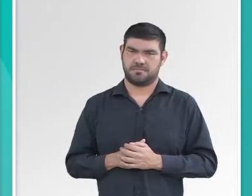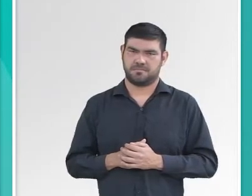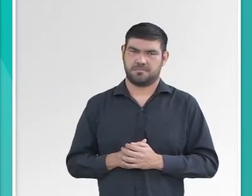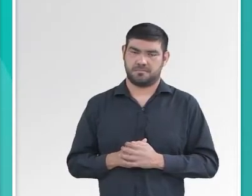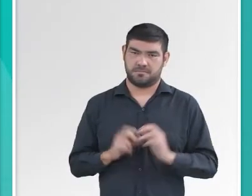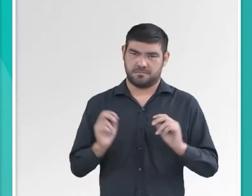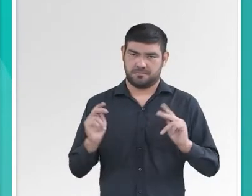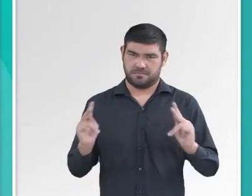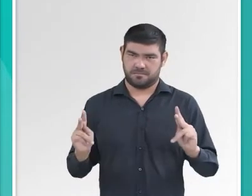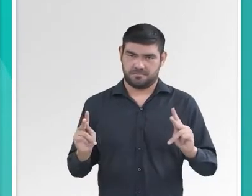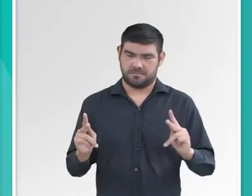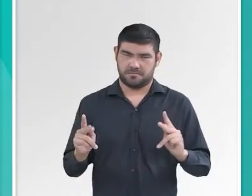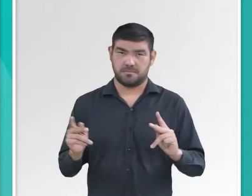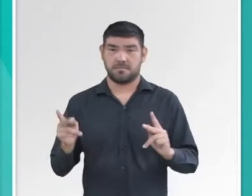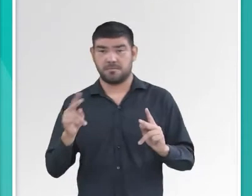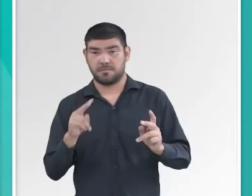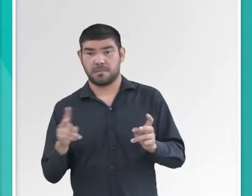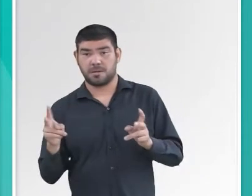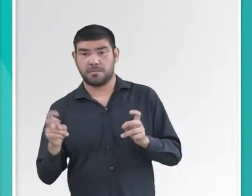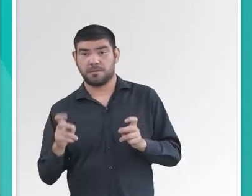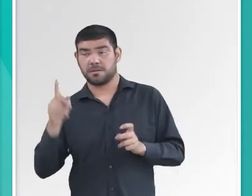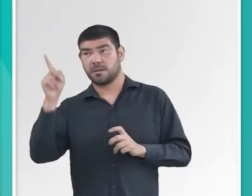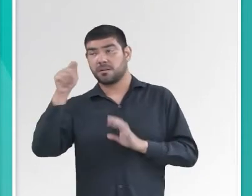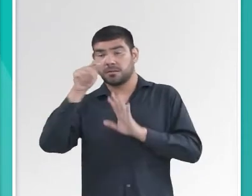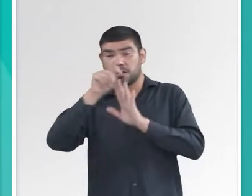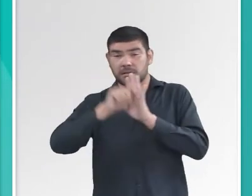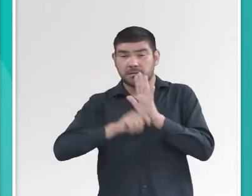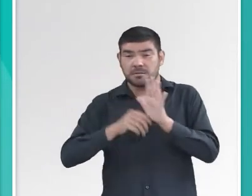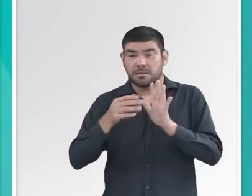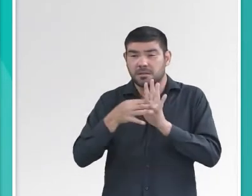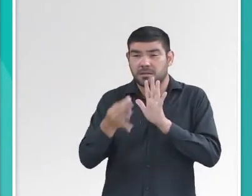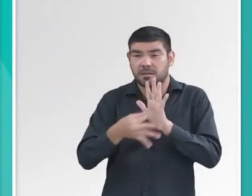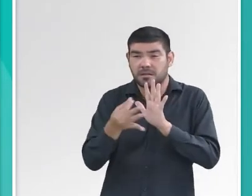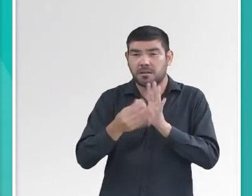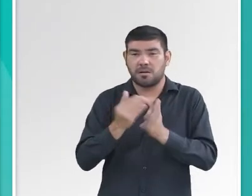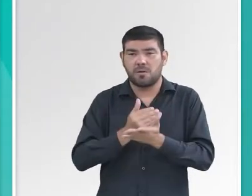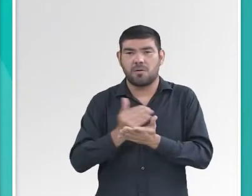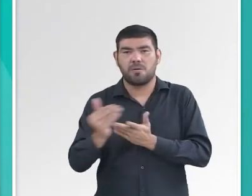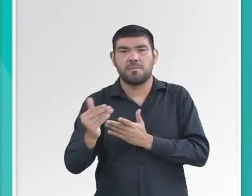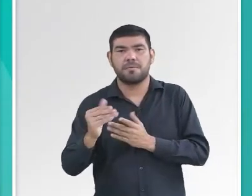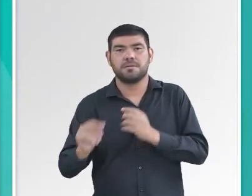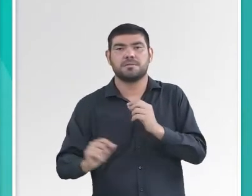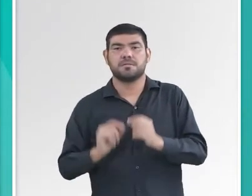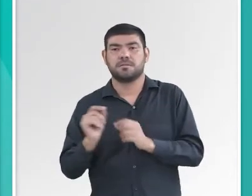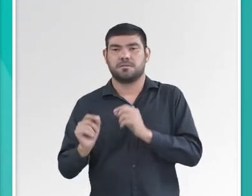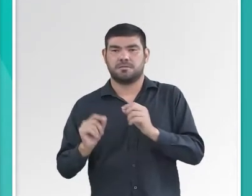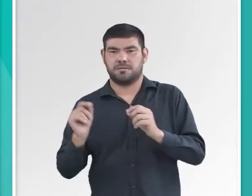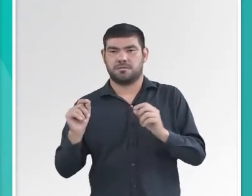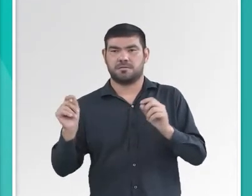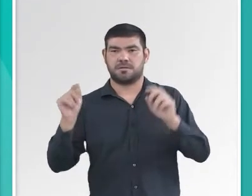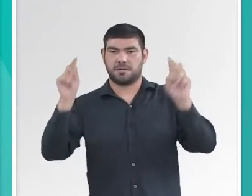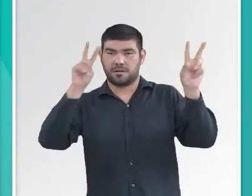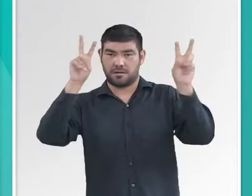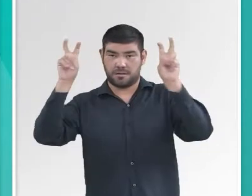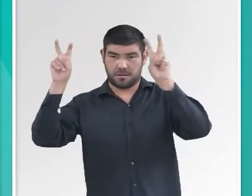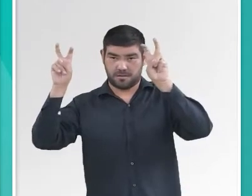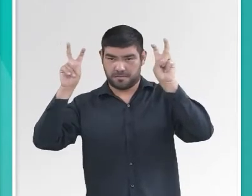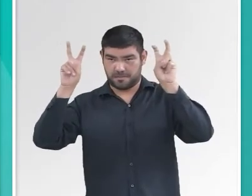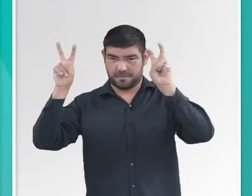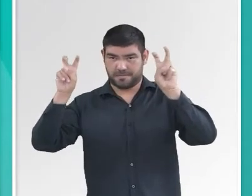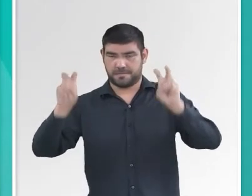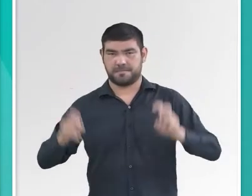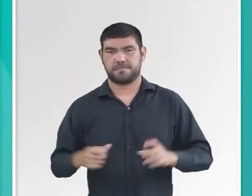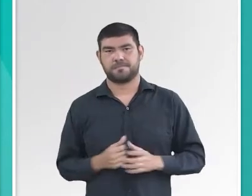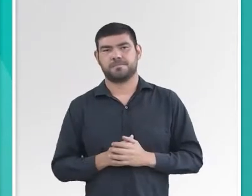Ok? Então percebem que essa resenha já começa aí destacando para a gente sobre o que ela vai falar. No caso, sobre